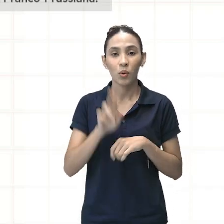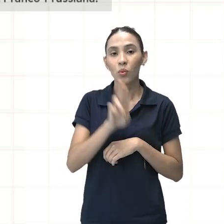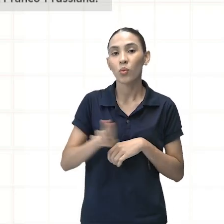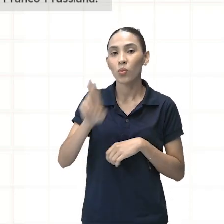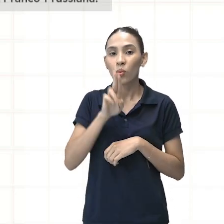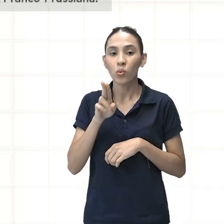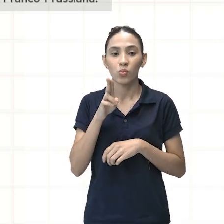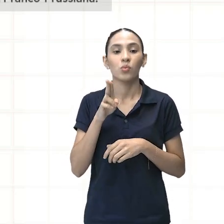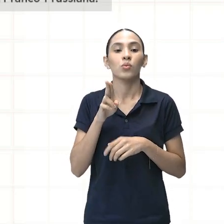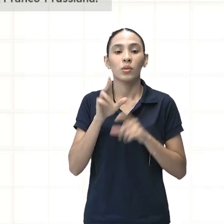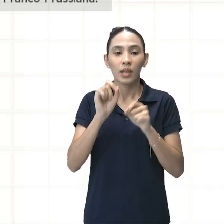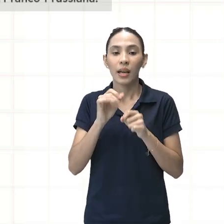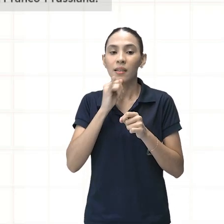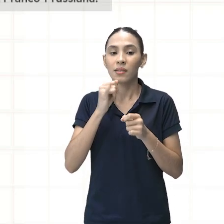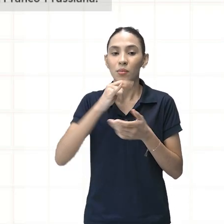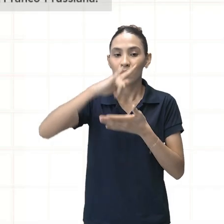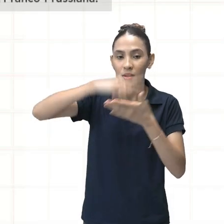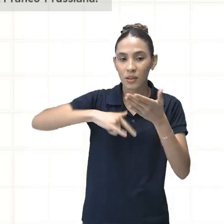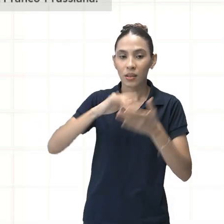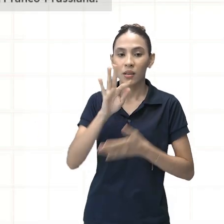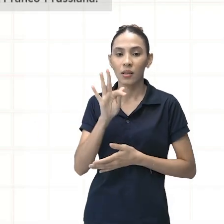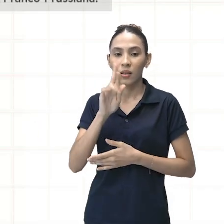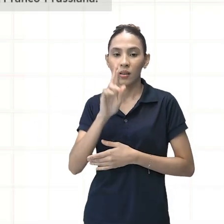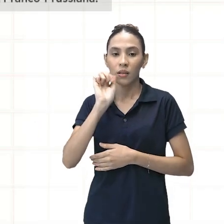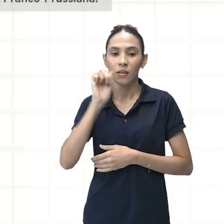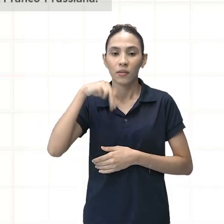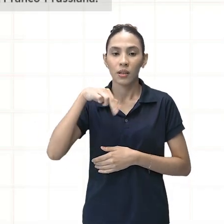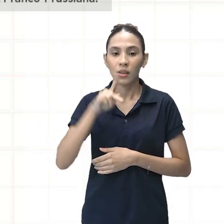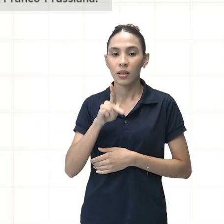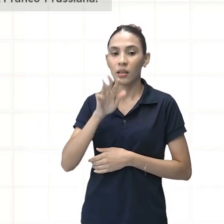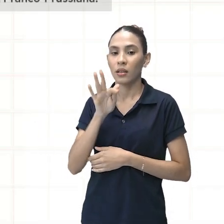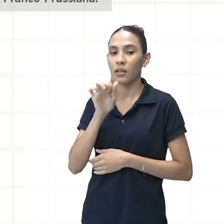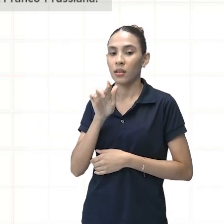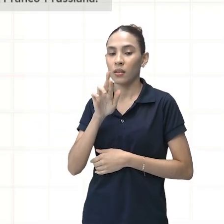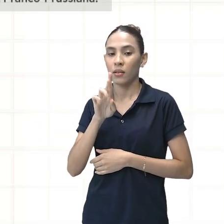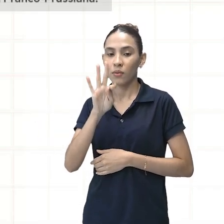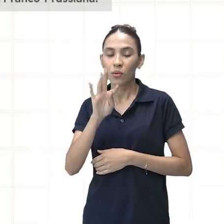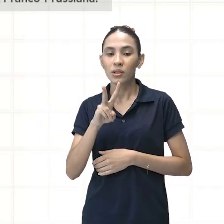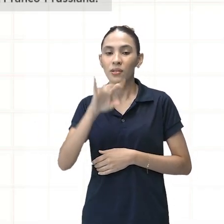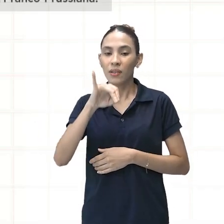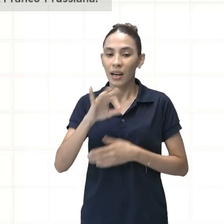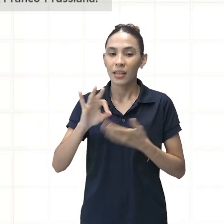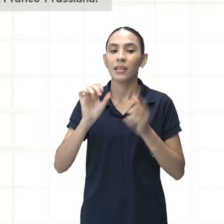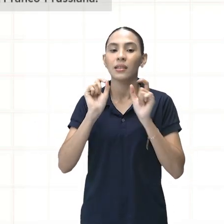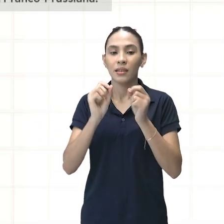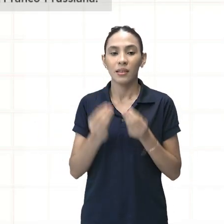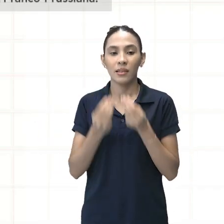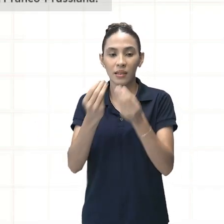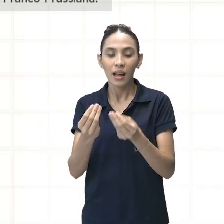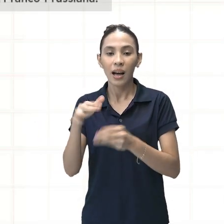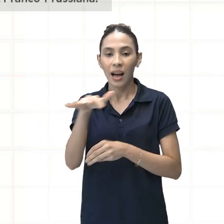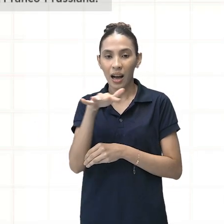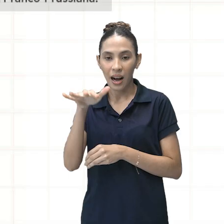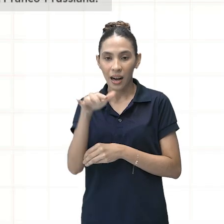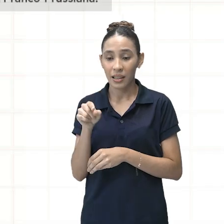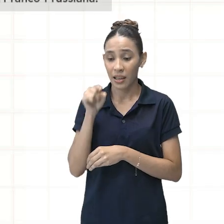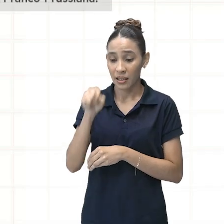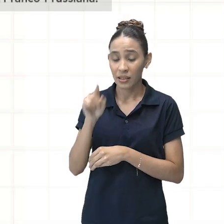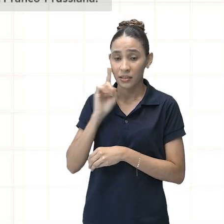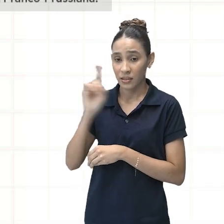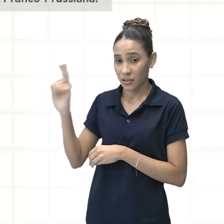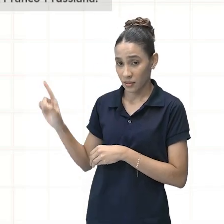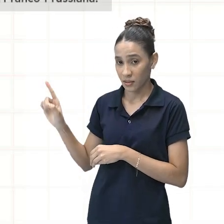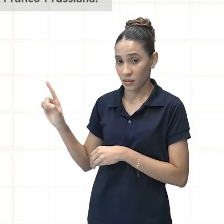do Tratado de Frankfurt, que é justamente esse tratado que vai dar a cedência dessa região aqui,